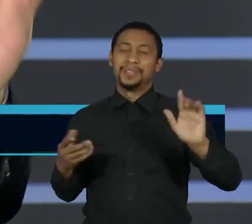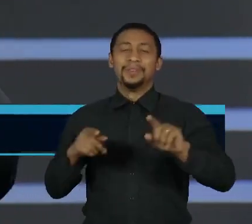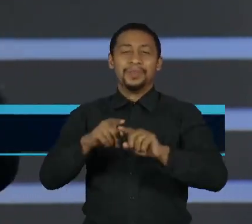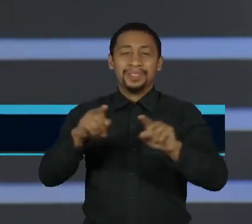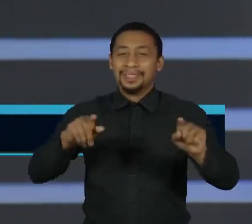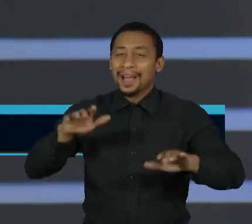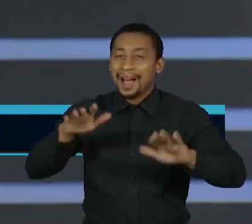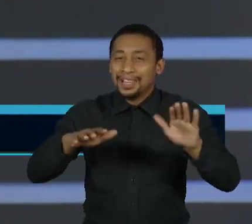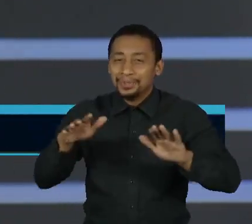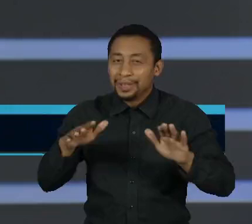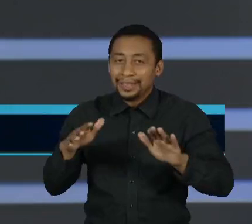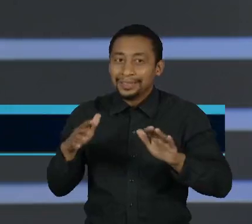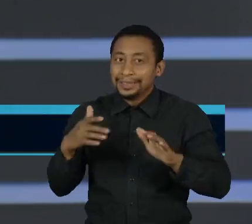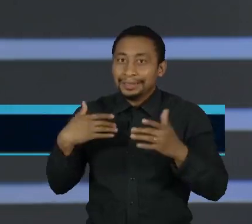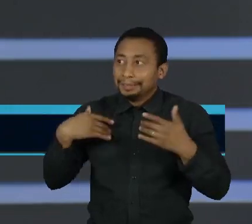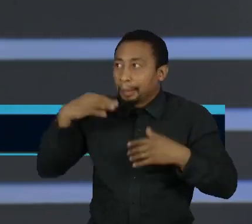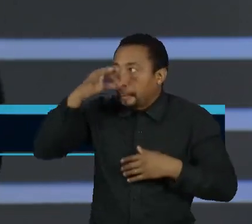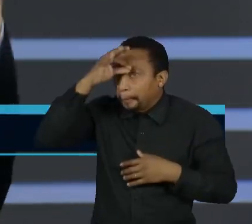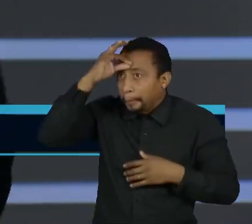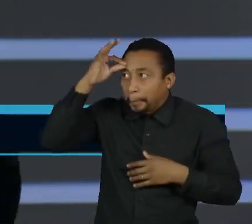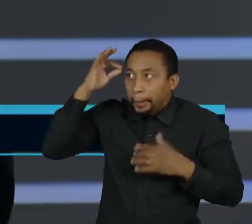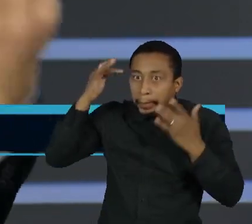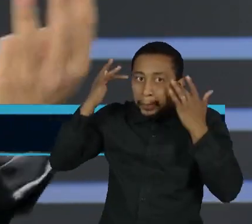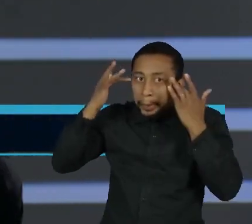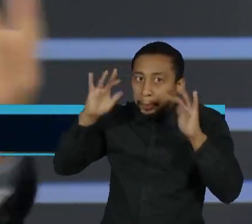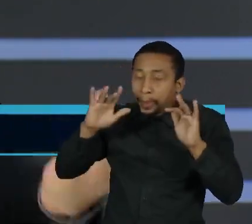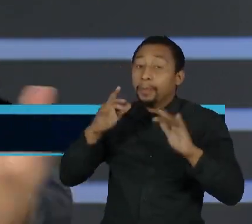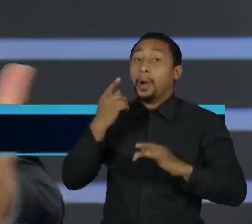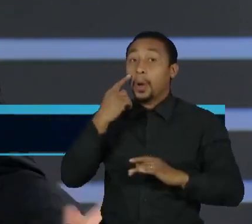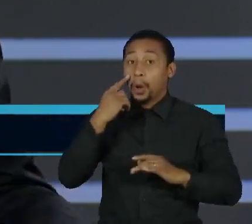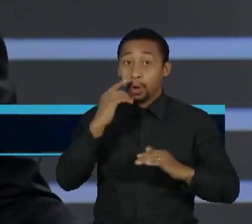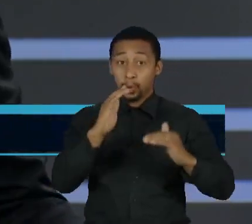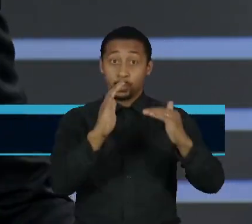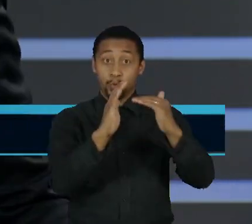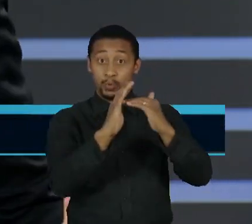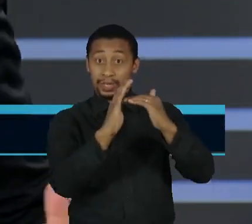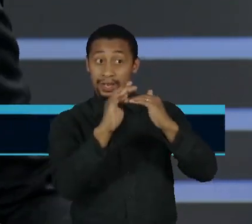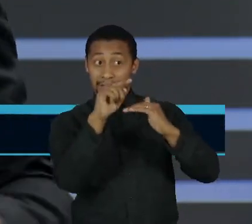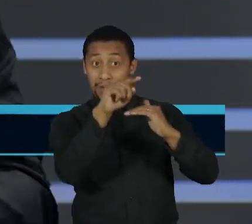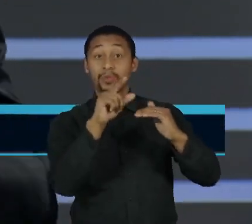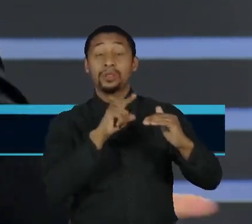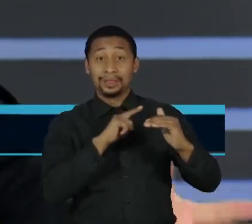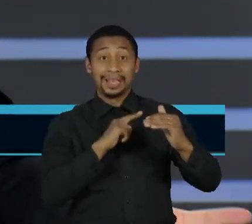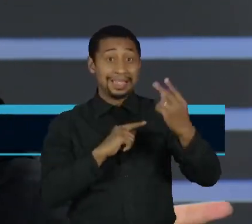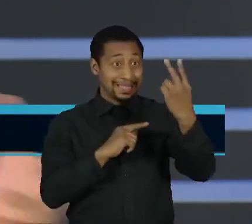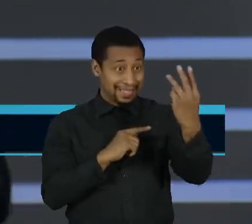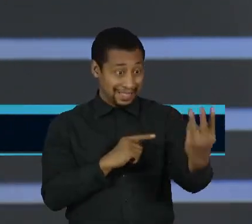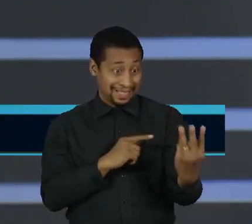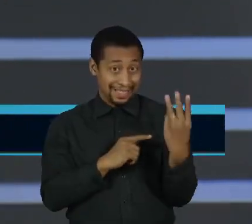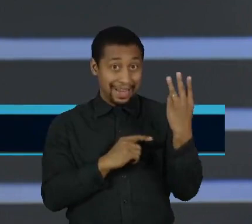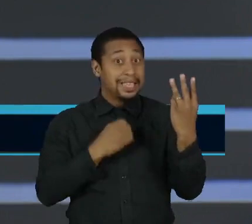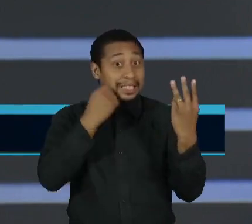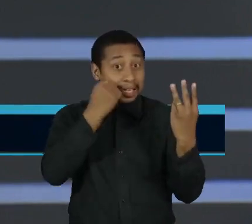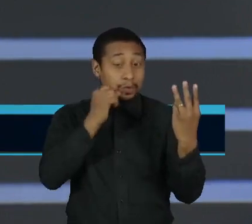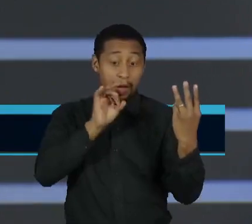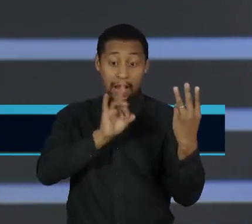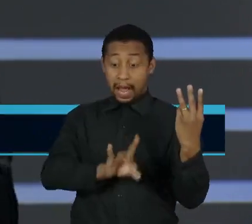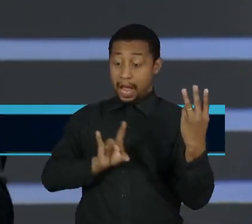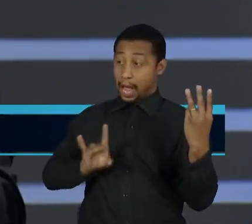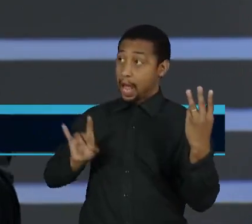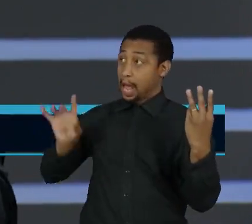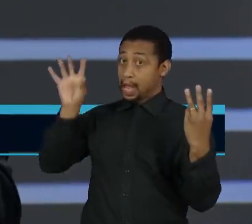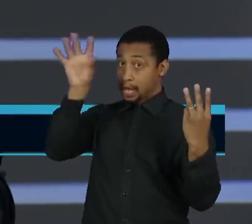de vida, saiba que o Senado tem 3 senadores por unidade da federação. Enquanto isso, a Câmara tem